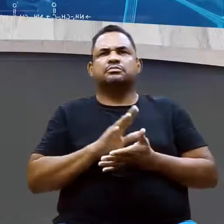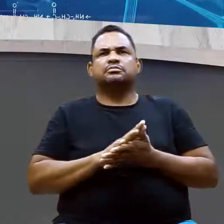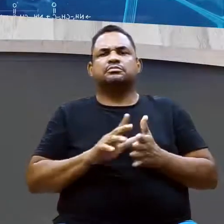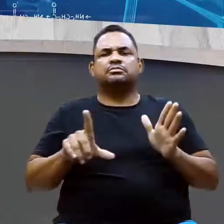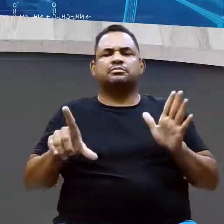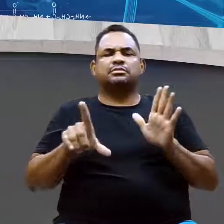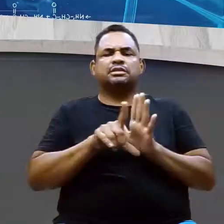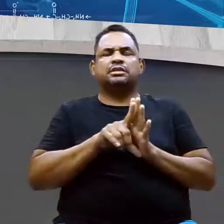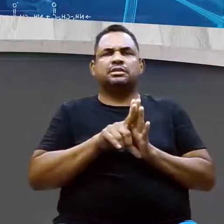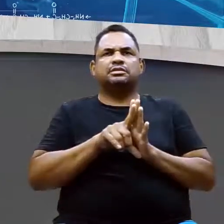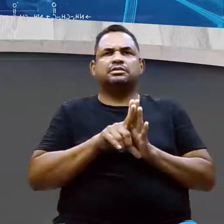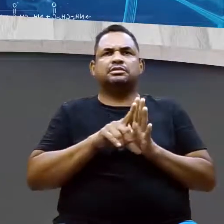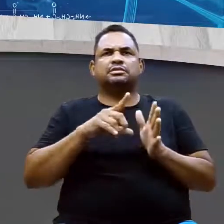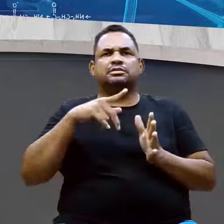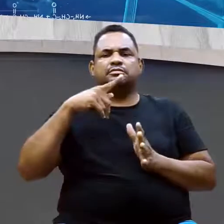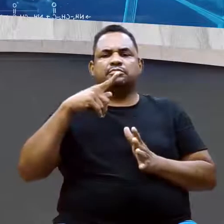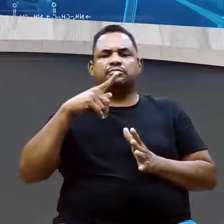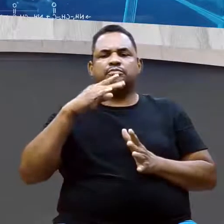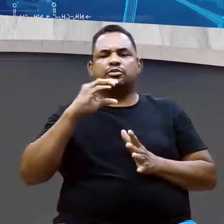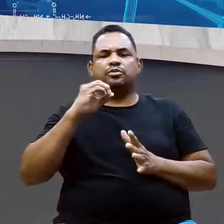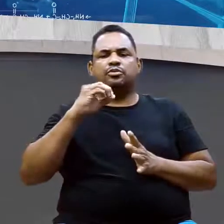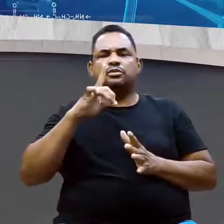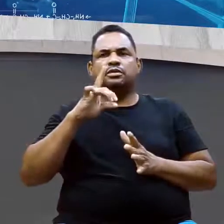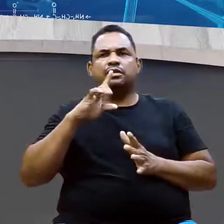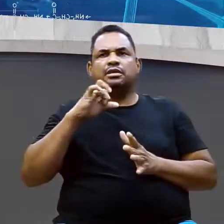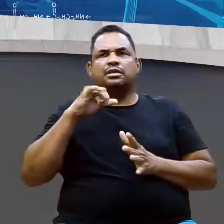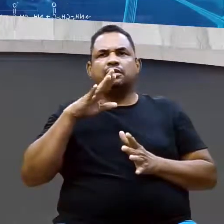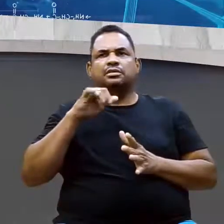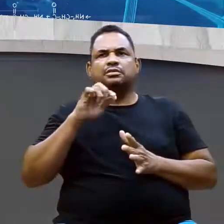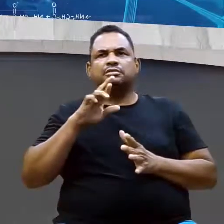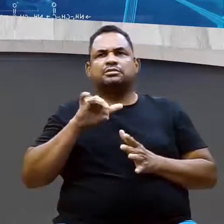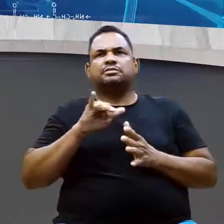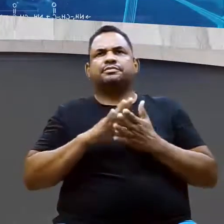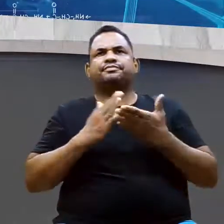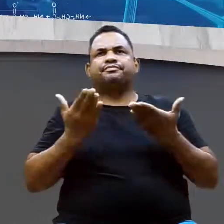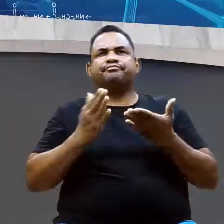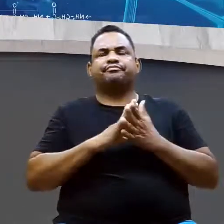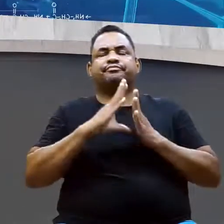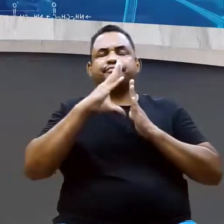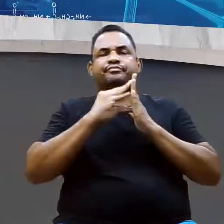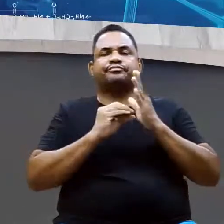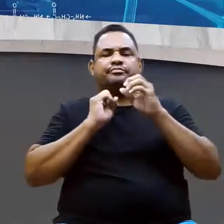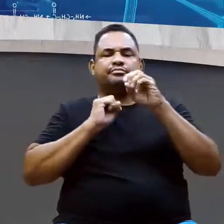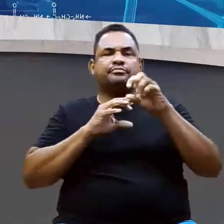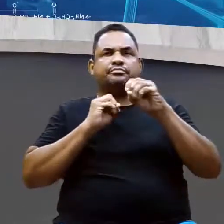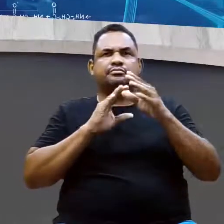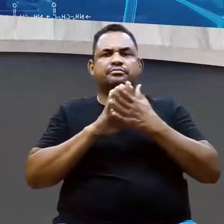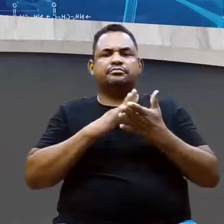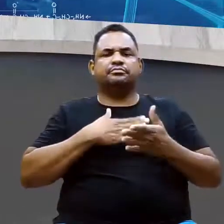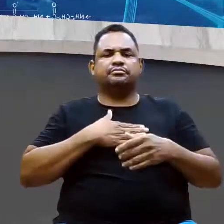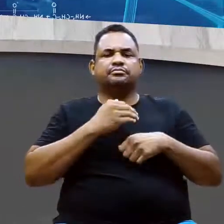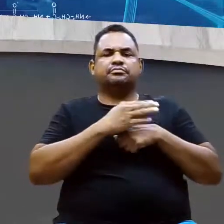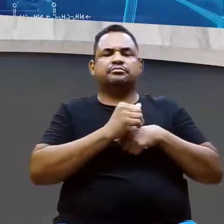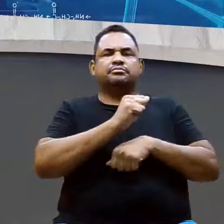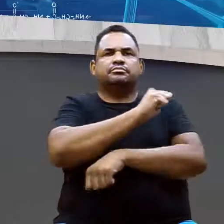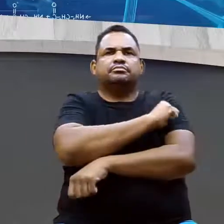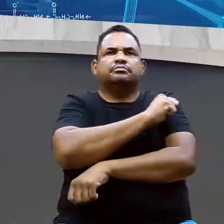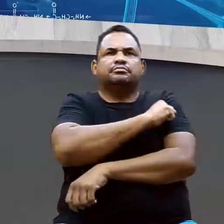ponderais. Diante do conteúdo abordado para vocês, meus caros alunos do primeiro ano do ensino